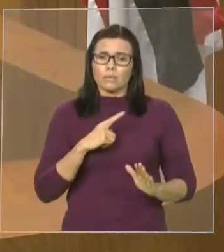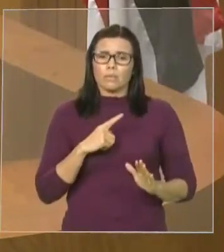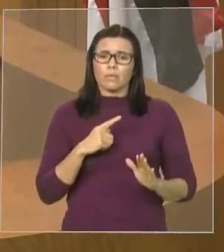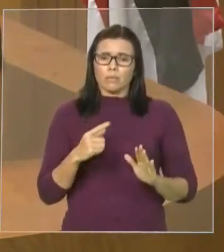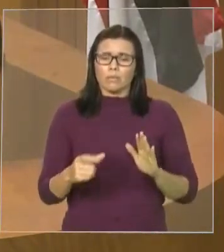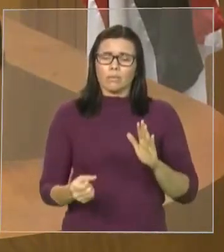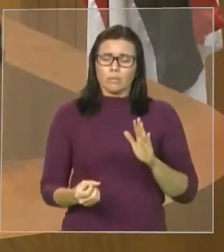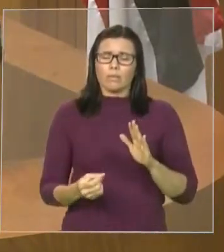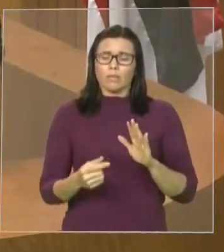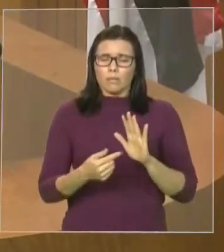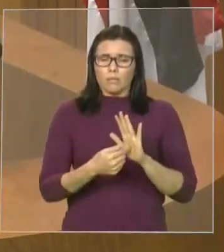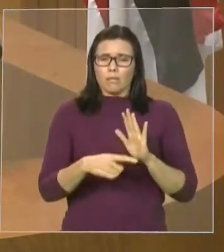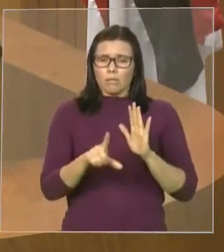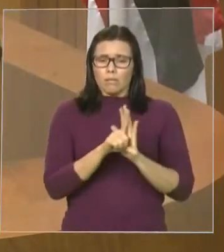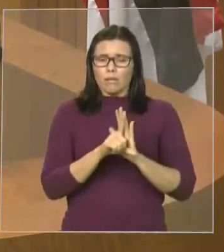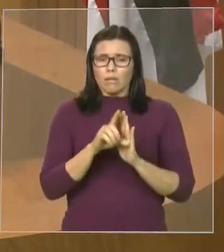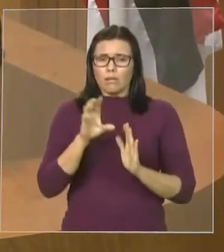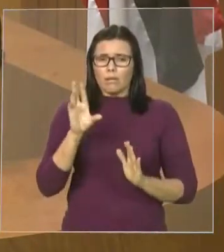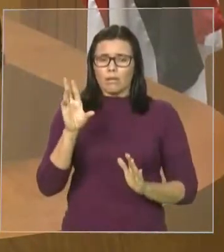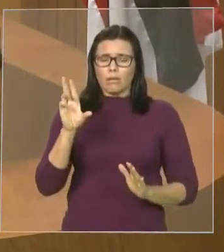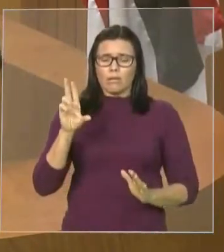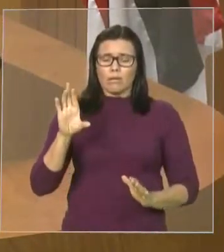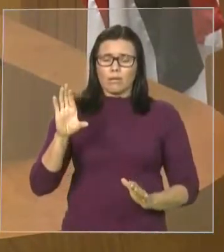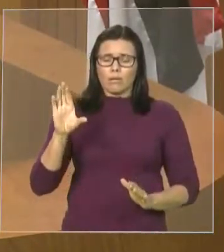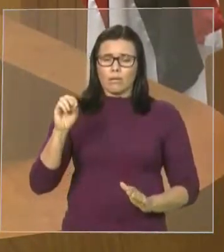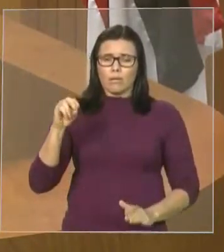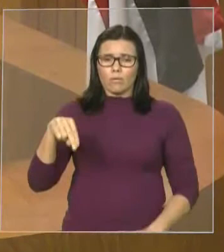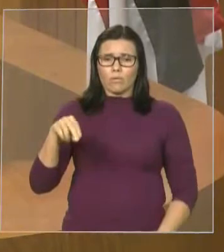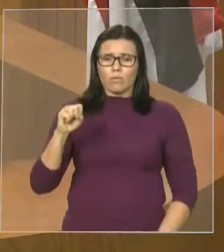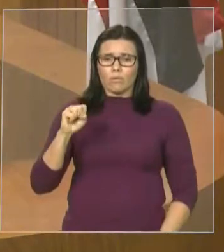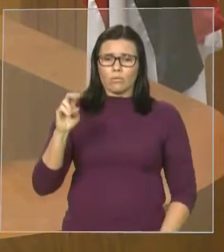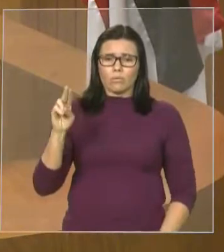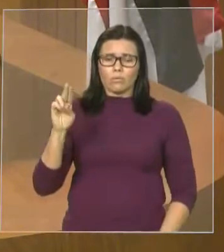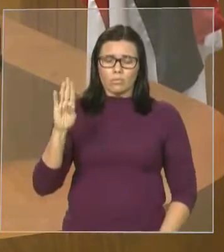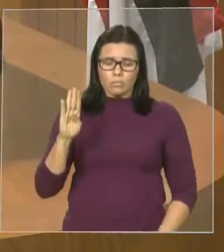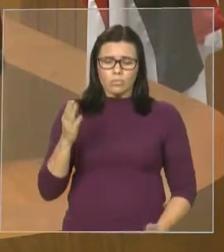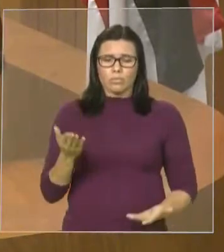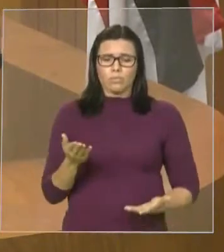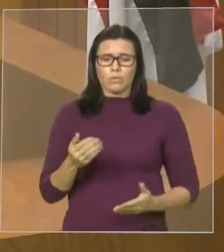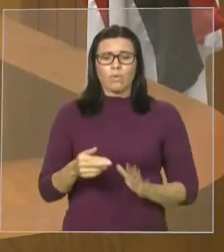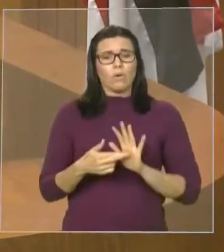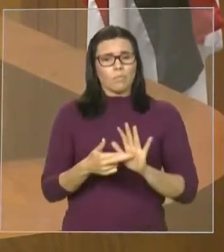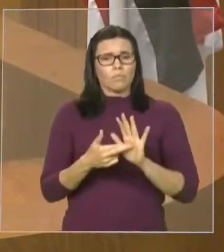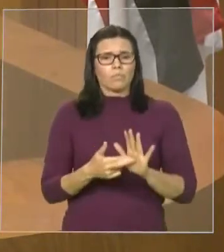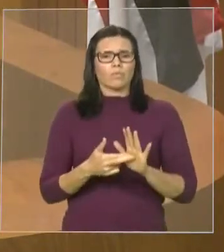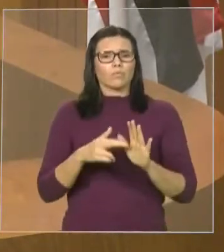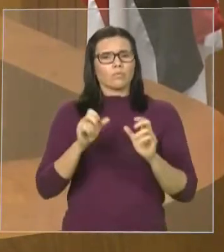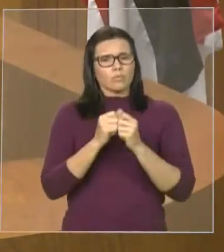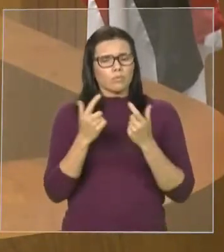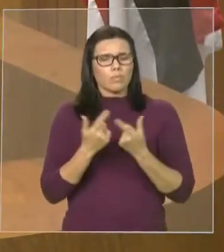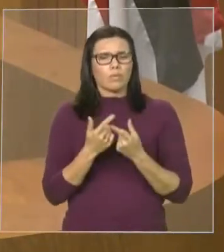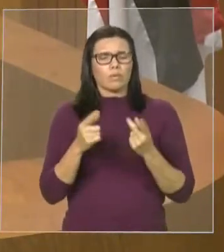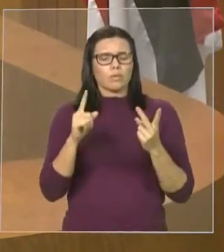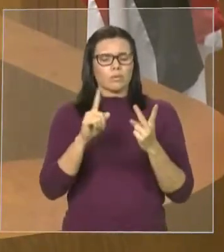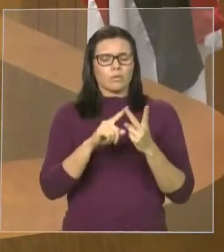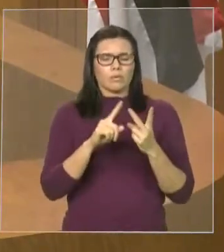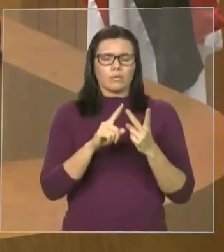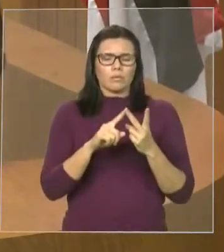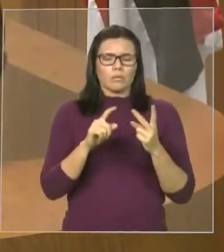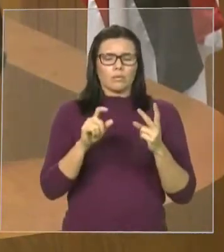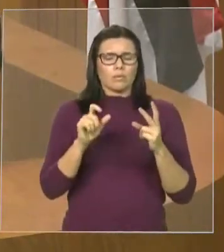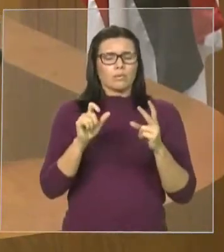do representante da Assembleia, do representante do Poder Legislativo, do representante do Ministério Público e